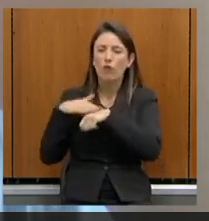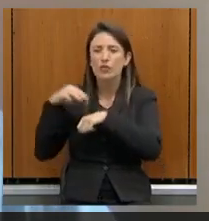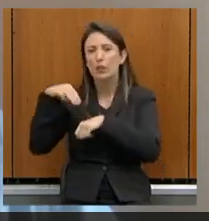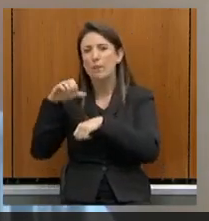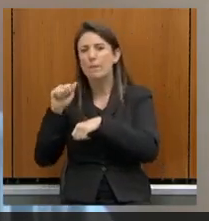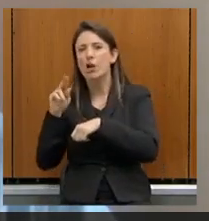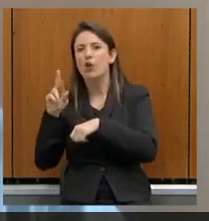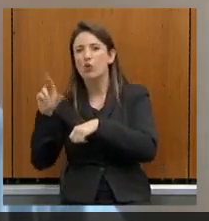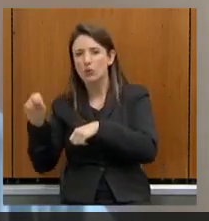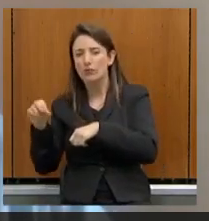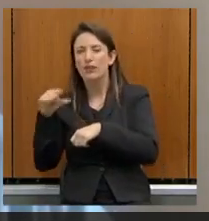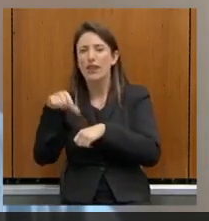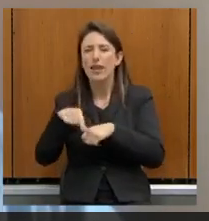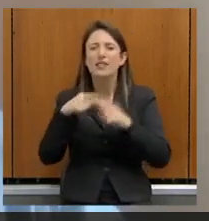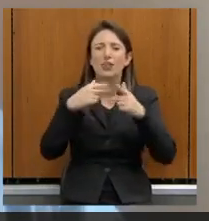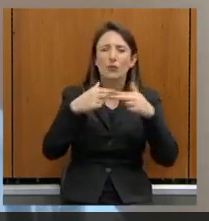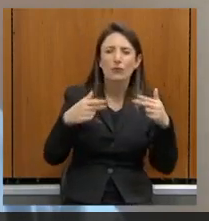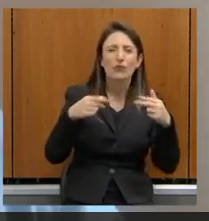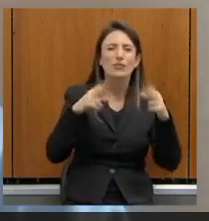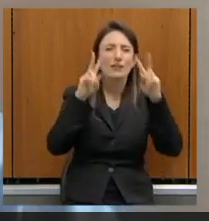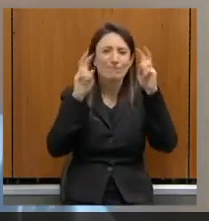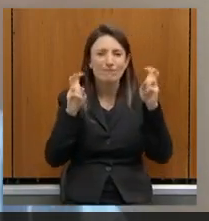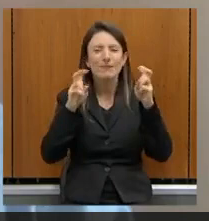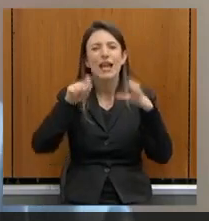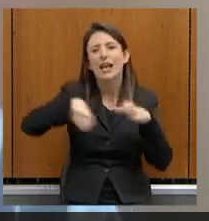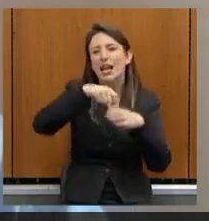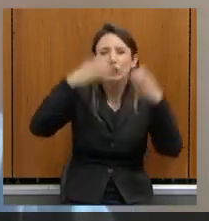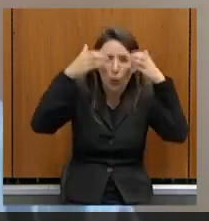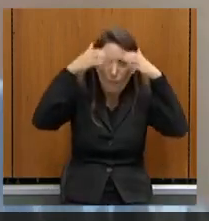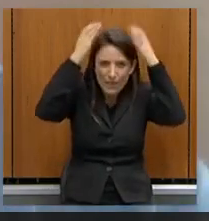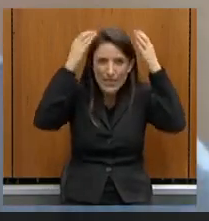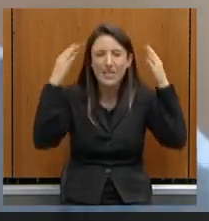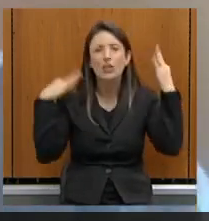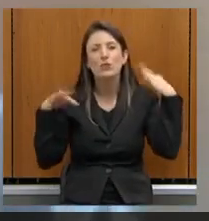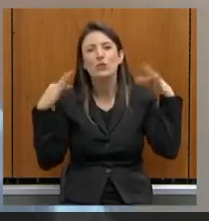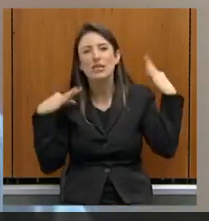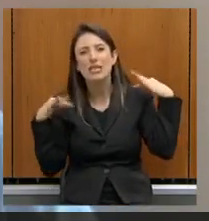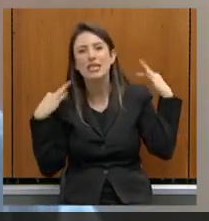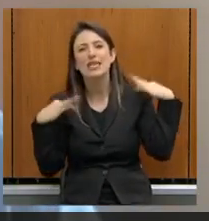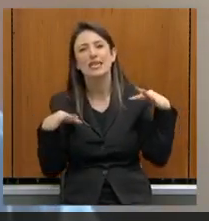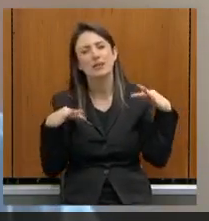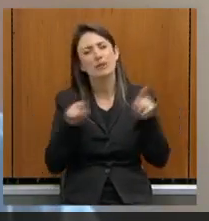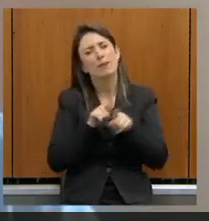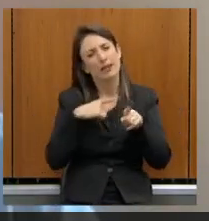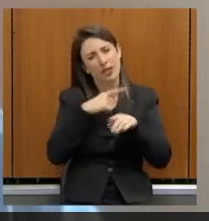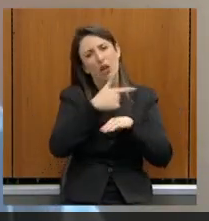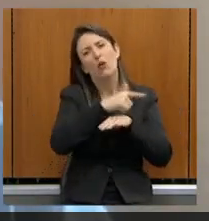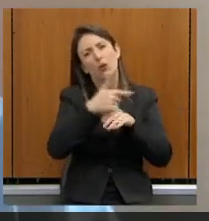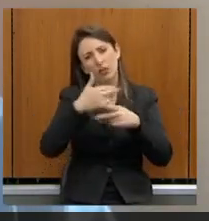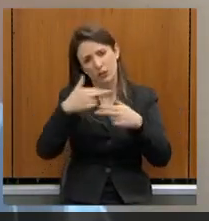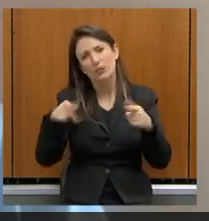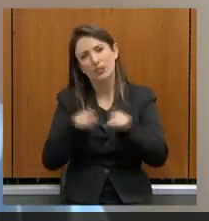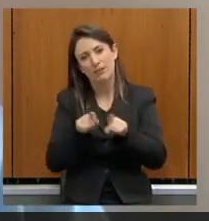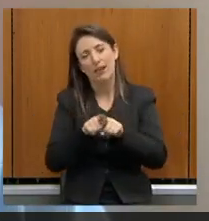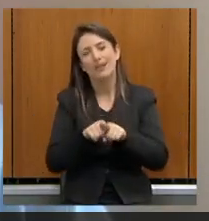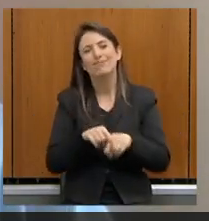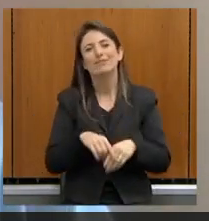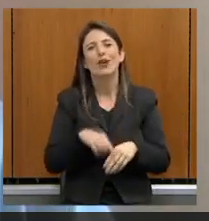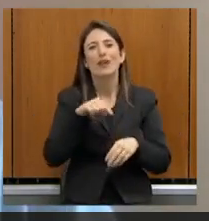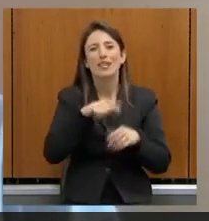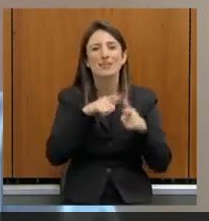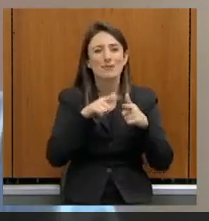da gastronomia, do turismo, que é a cultura como um todo também, junto com outros vertentes, não vai ser